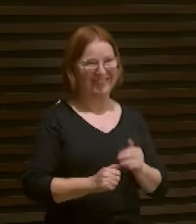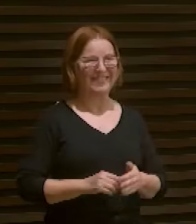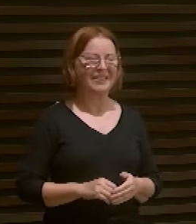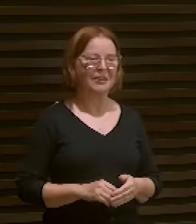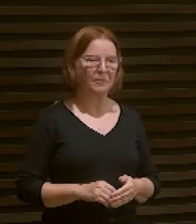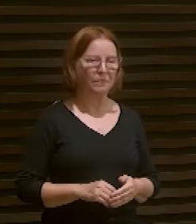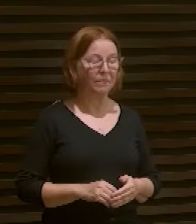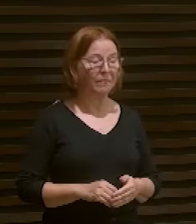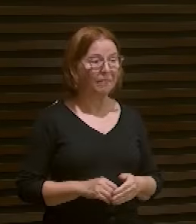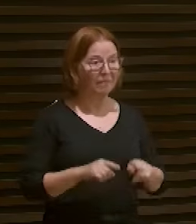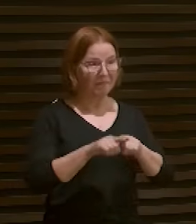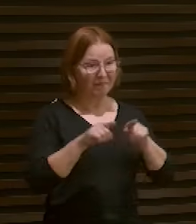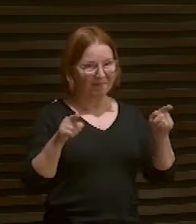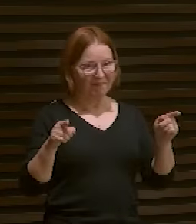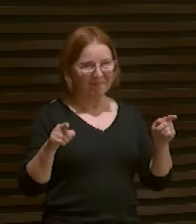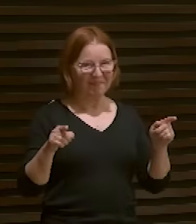Então ele diz aqui,